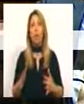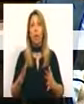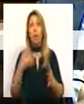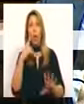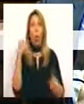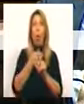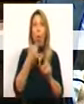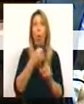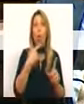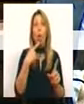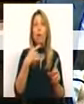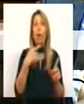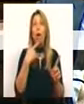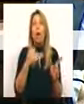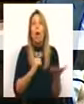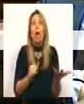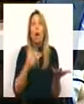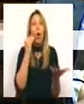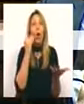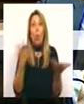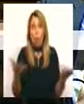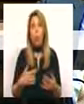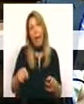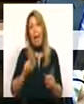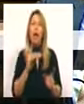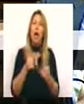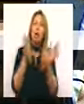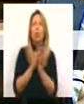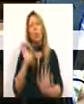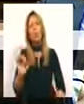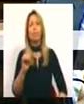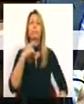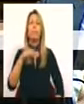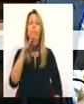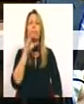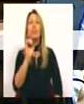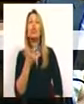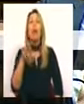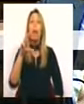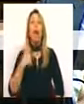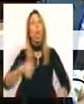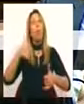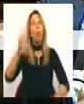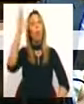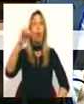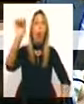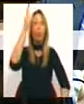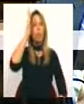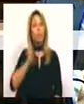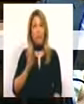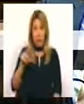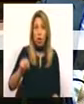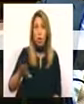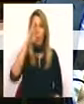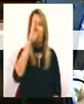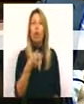na GNR e assenta toda no bom tempo e talvez, quiçá, nos militares. Mas sabe que mais de 90% do combate